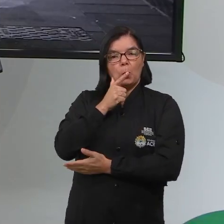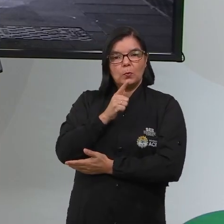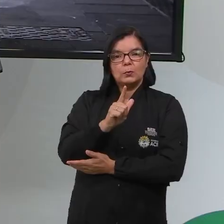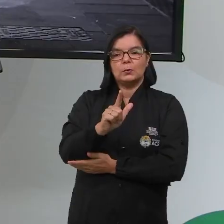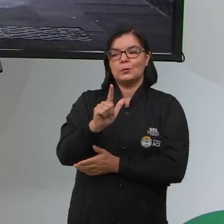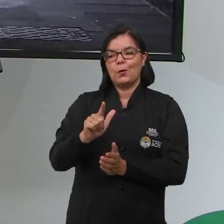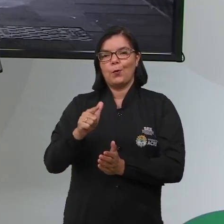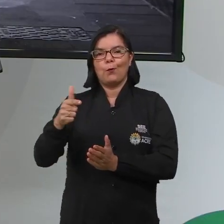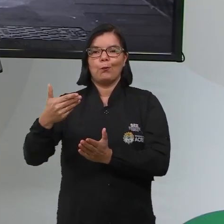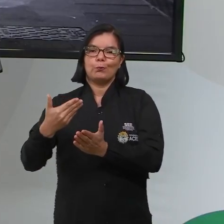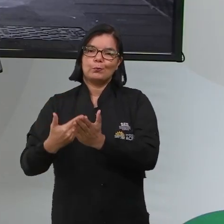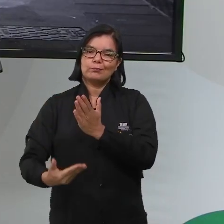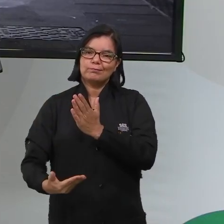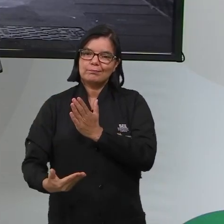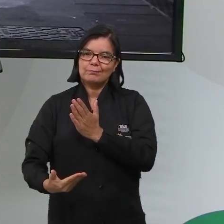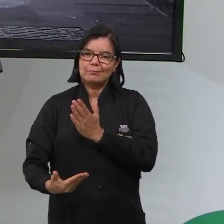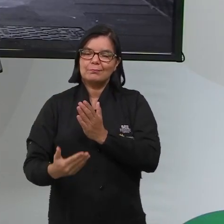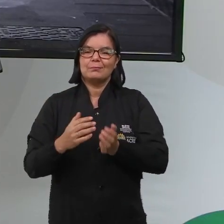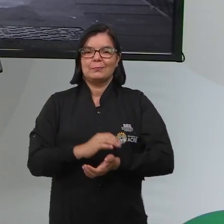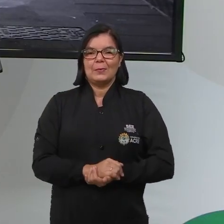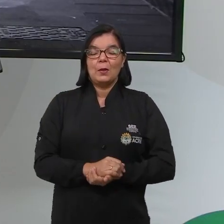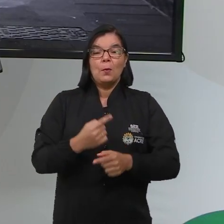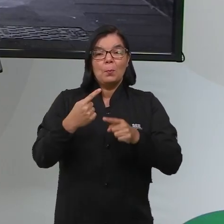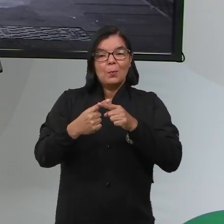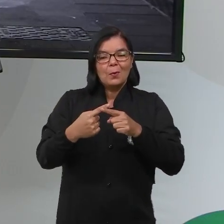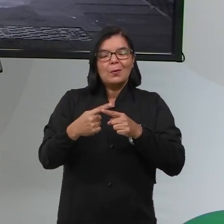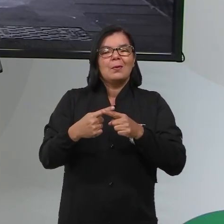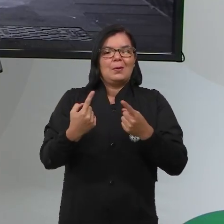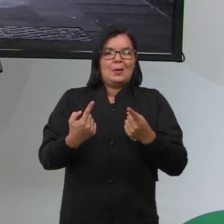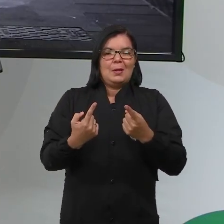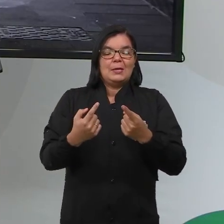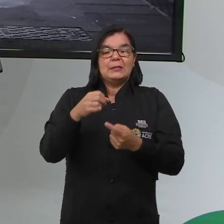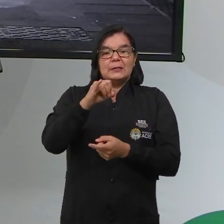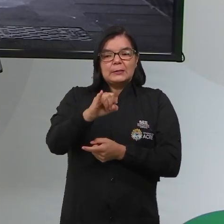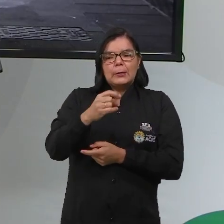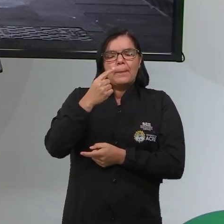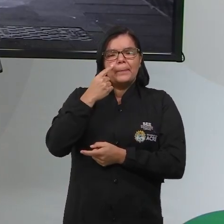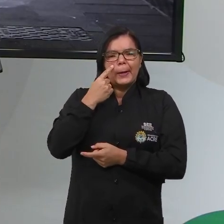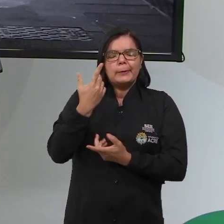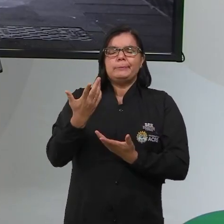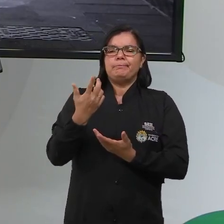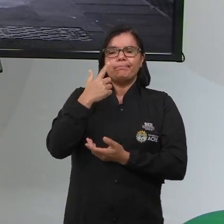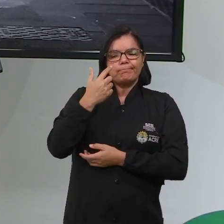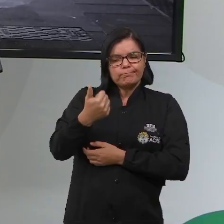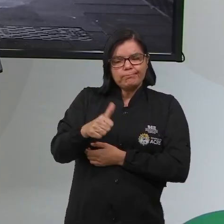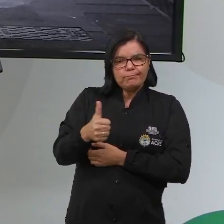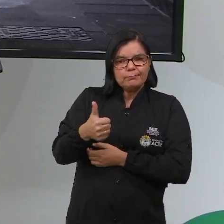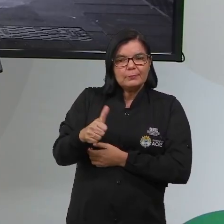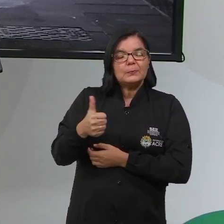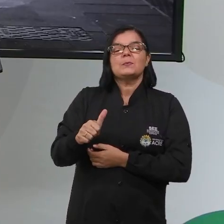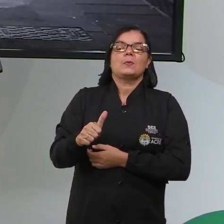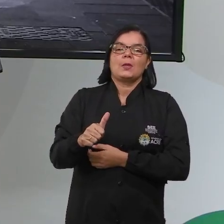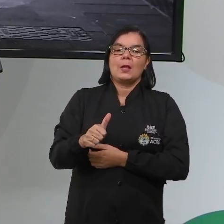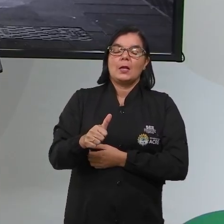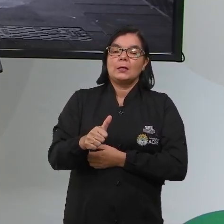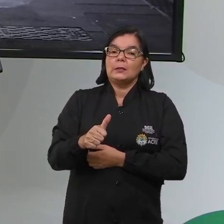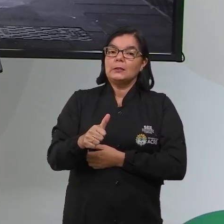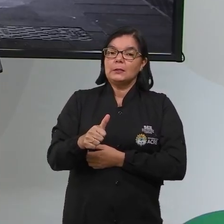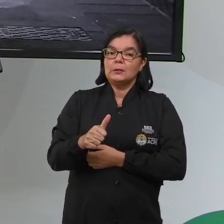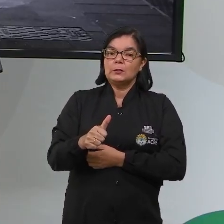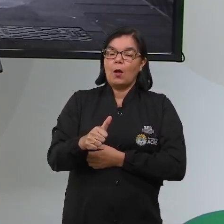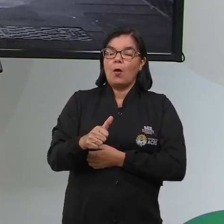ganhadores e outros serão perdedores. Porque também, se for para fazer uma análise